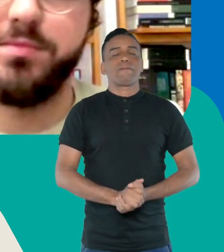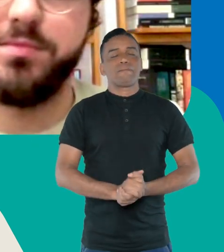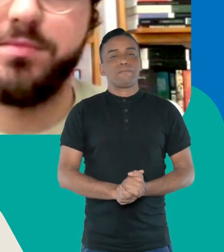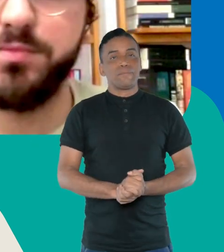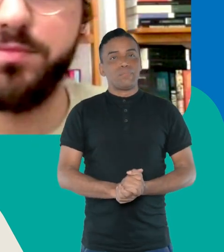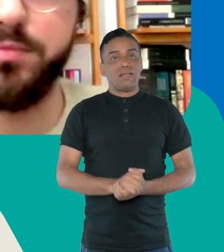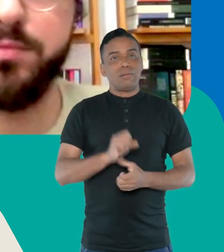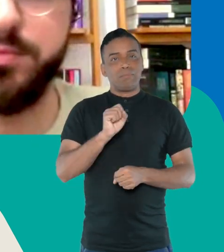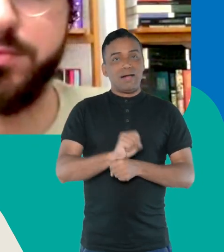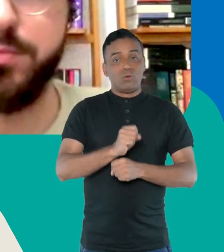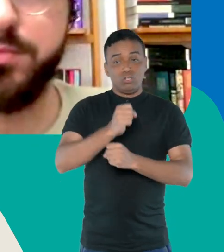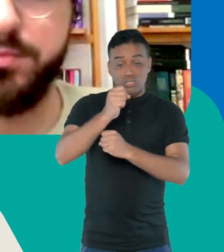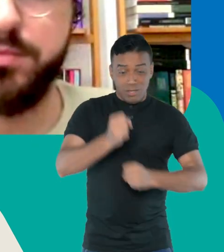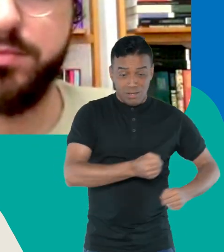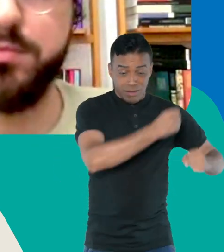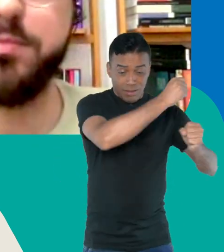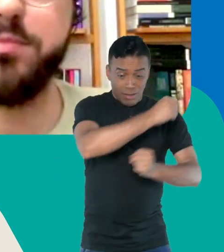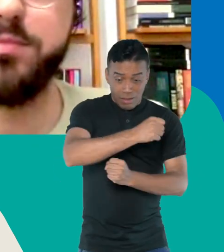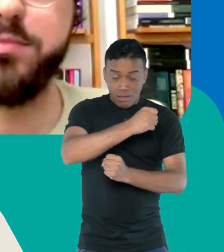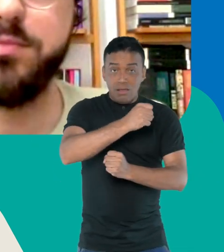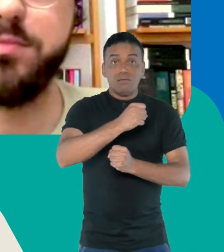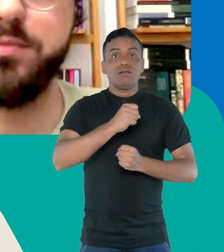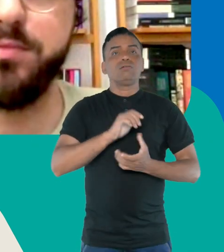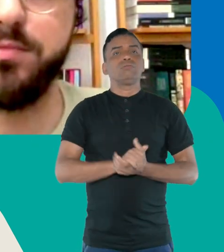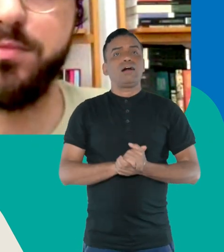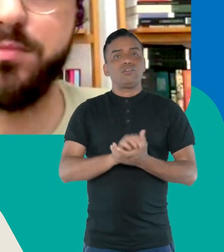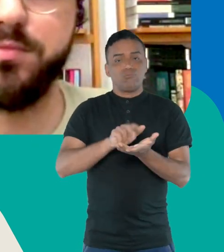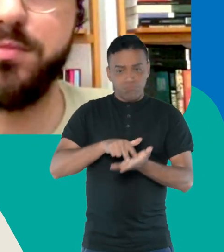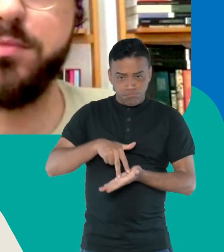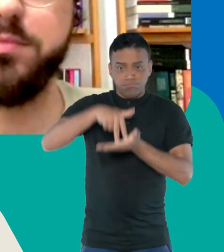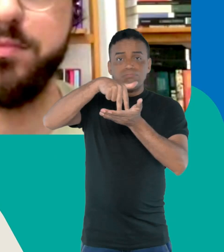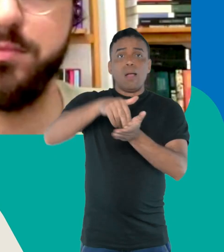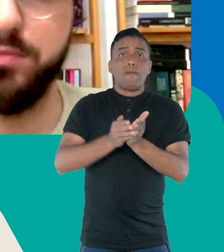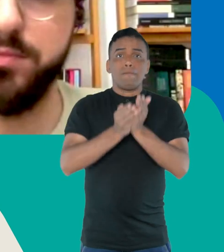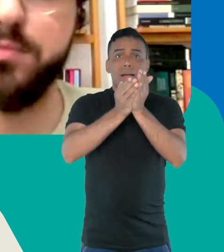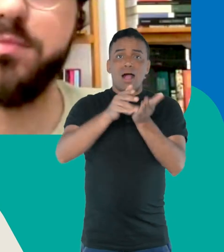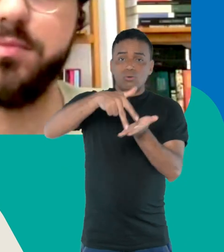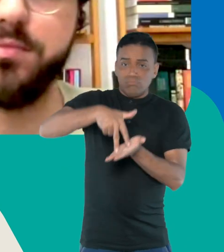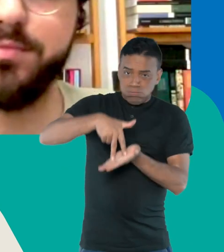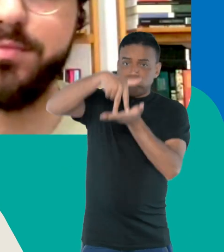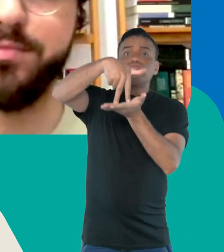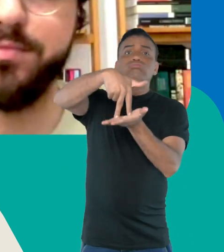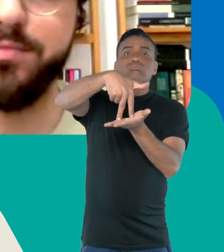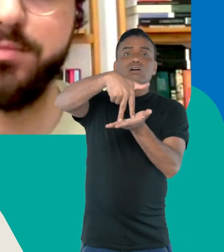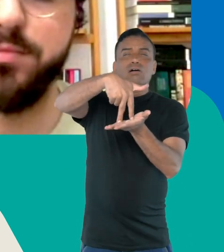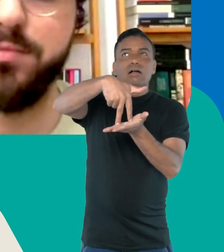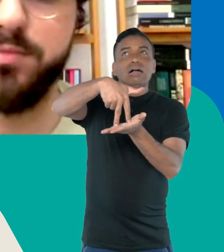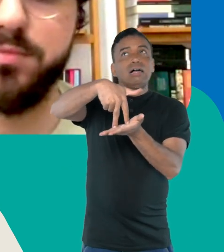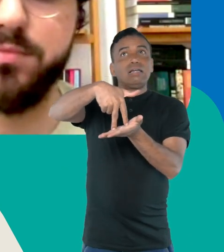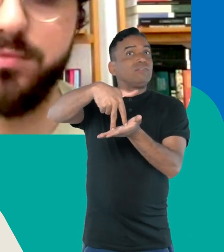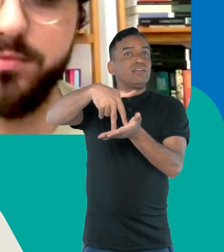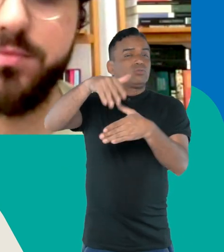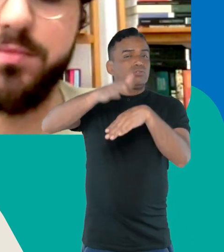Ele parou de remar e tomou a atitude de ficar de pé sobre a barca. Então fez o que a intuição